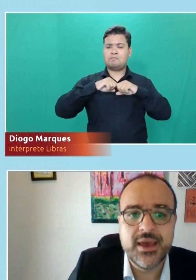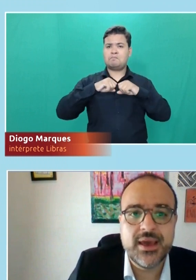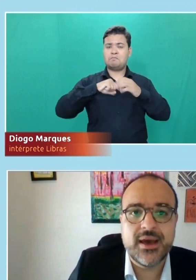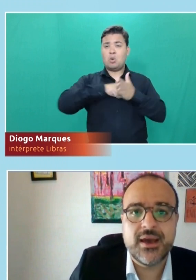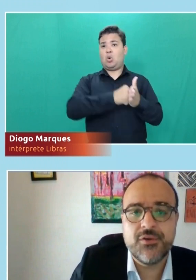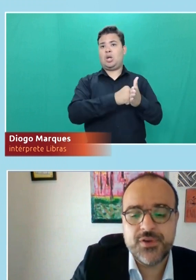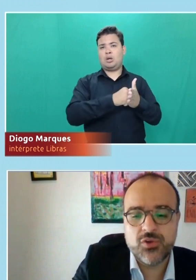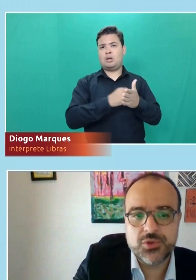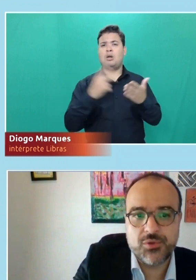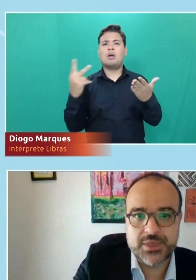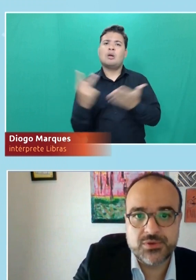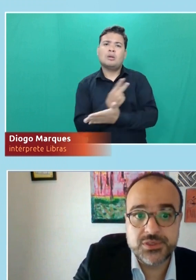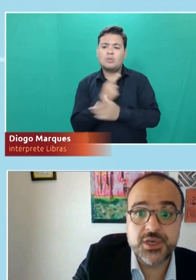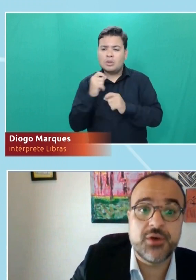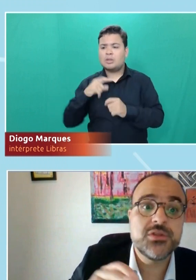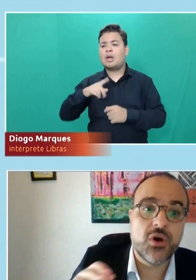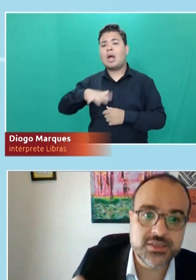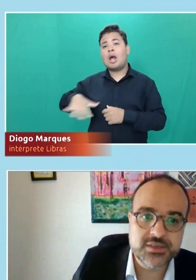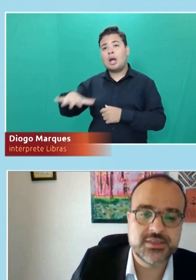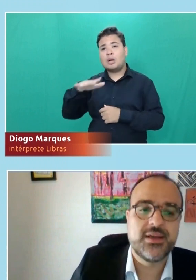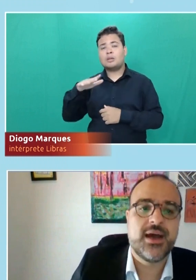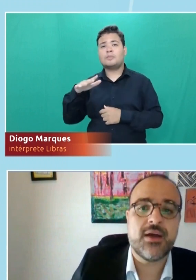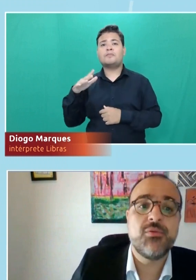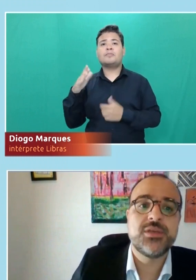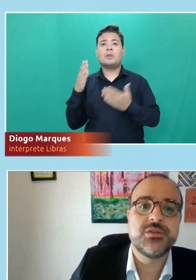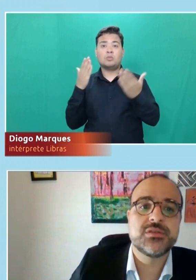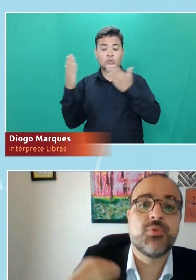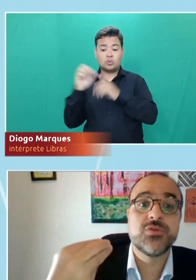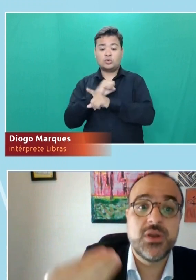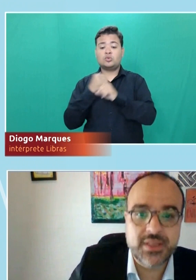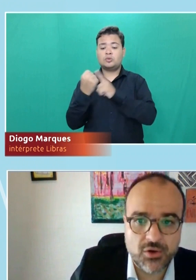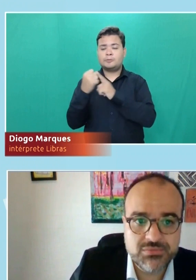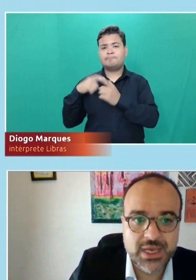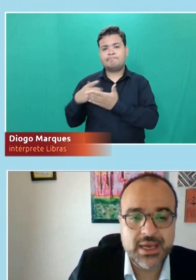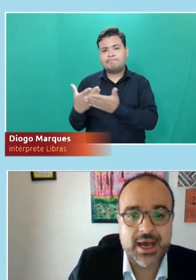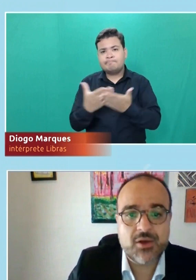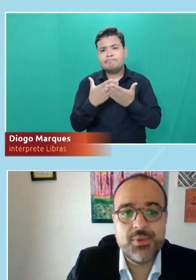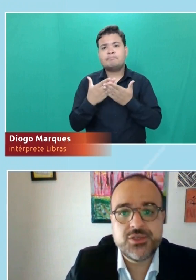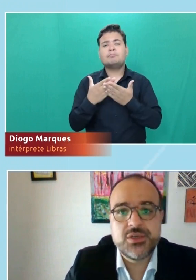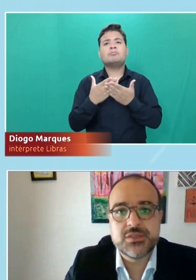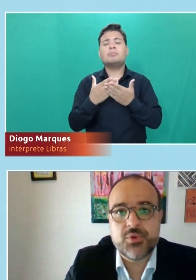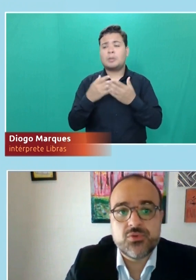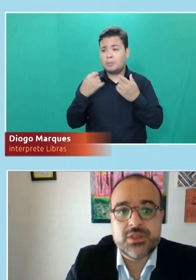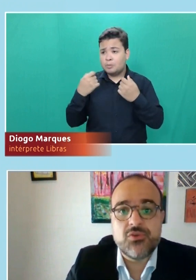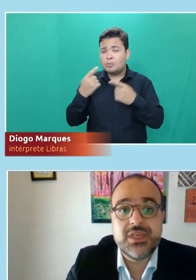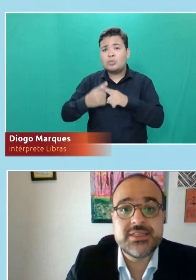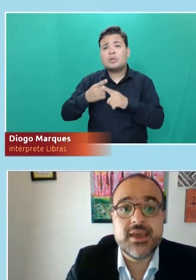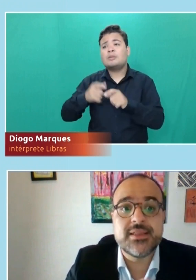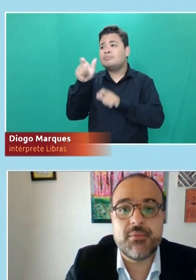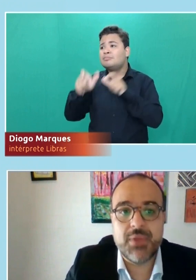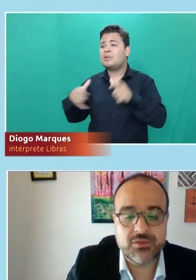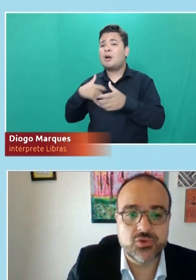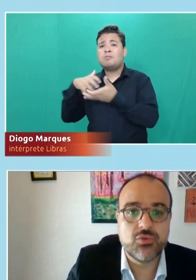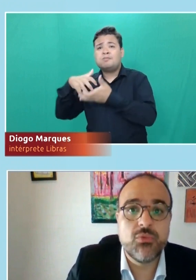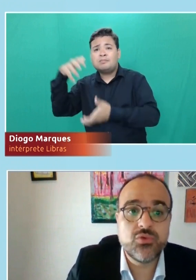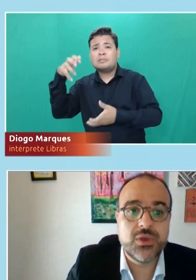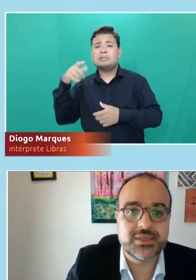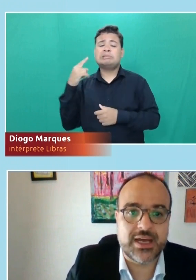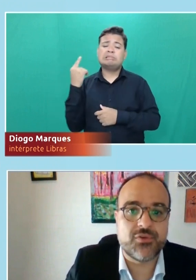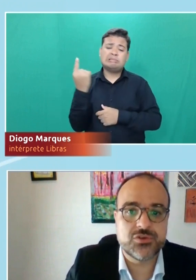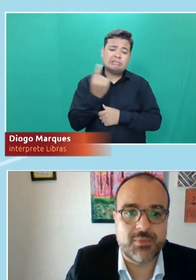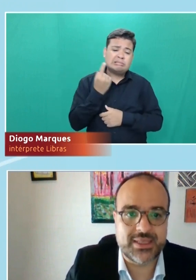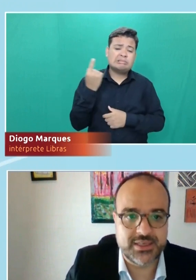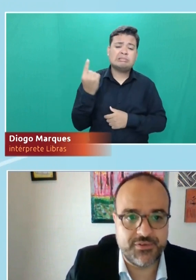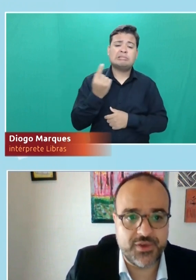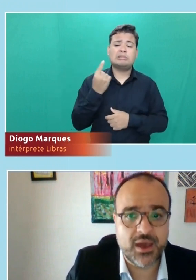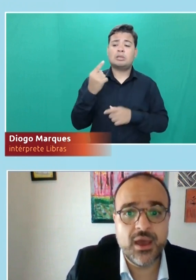ali é um fenômeno com pessoas, em geral, idosas, acometidas por solidão, acometidas por um total desencantamento do mundo